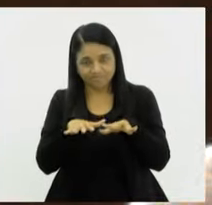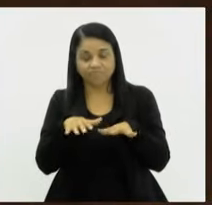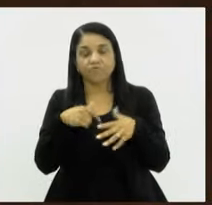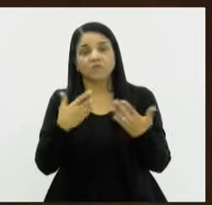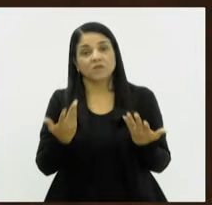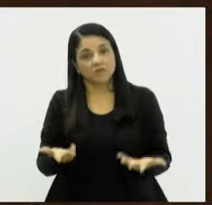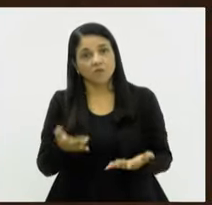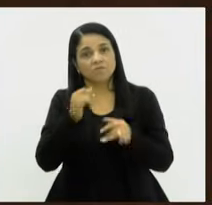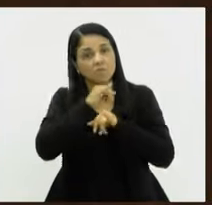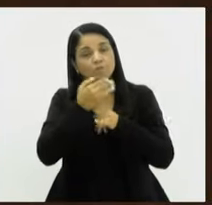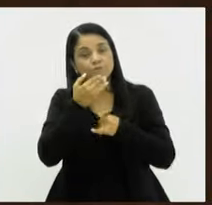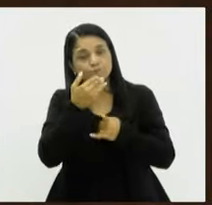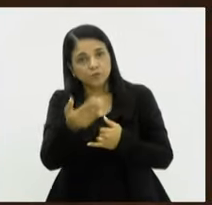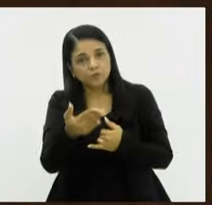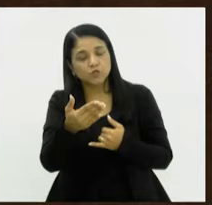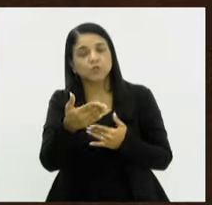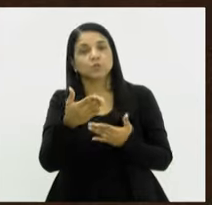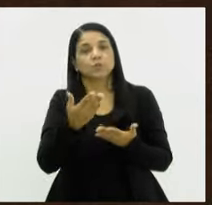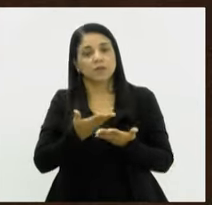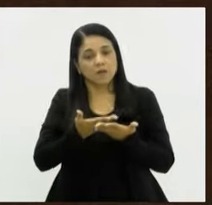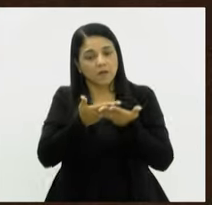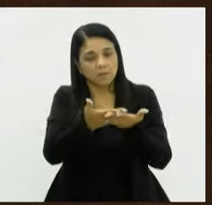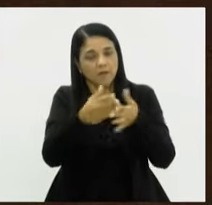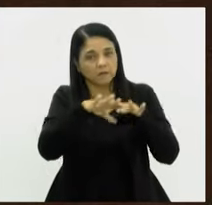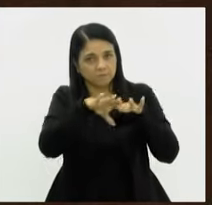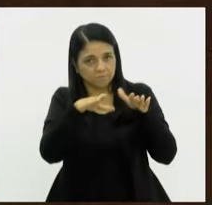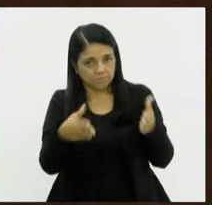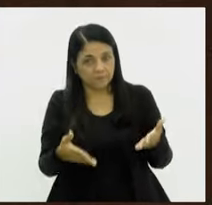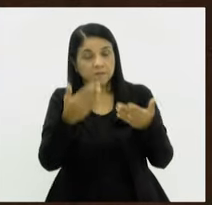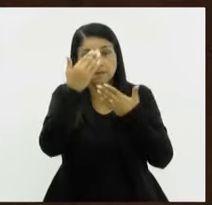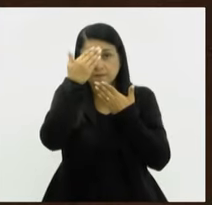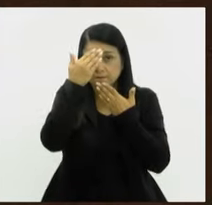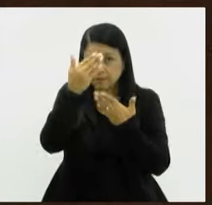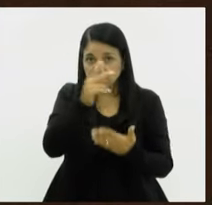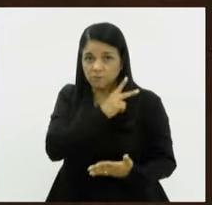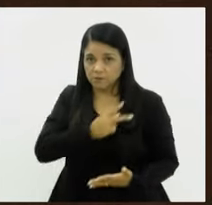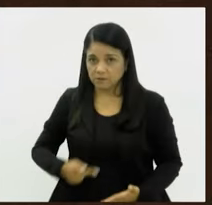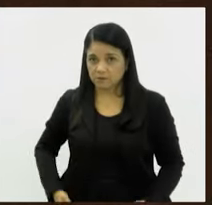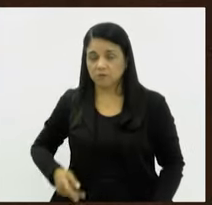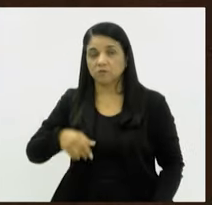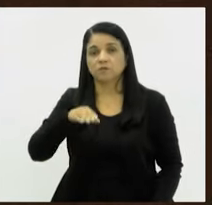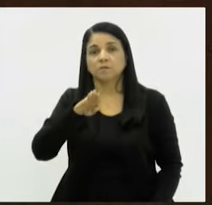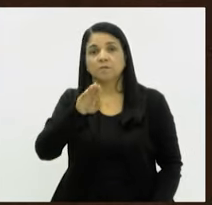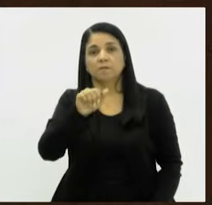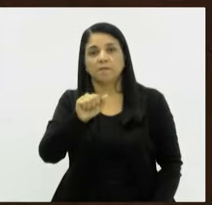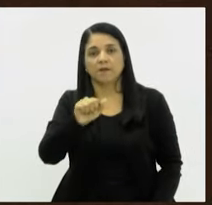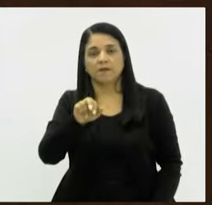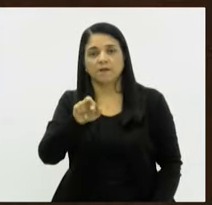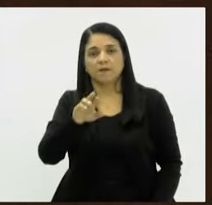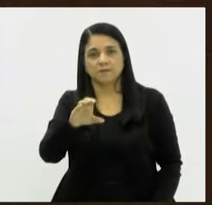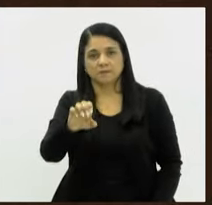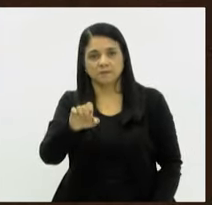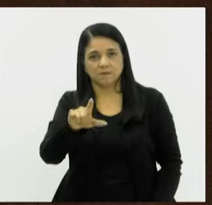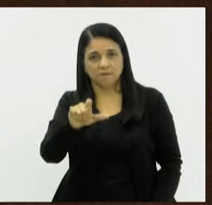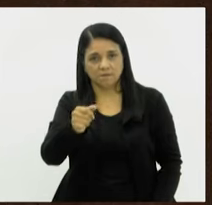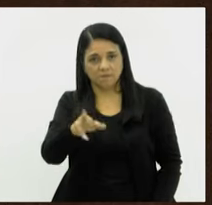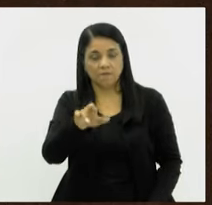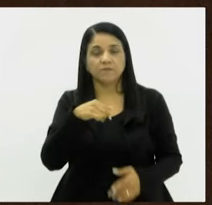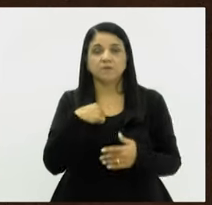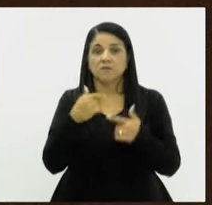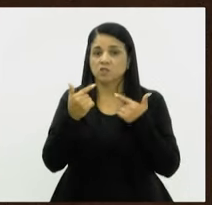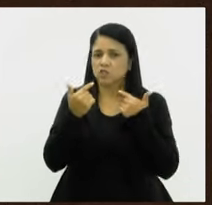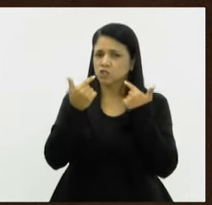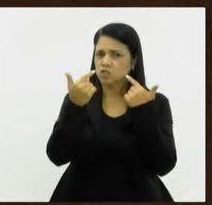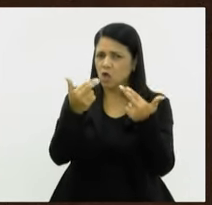aqui o pedido feito, encaminhado à mesa, agradecer ao presidente Rodrigo Bacelar e desejar sorte amanhã